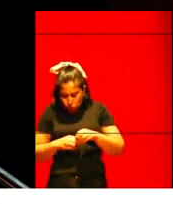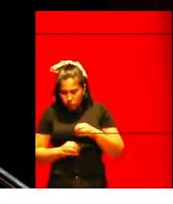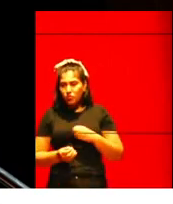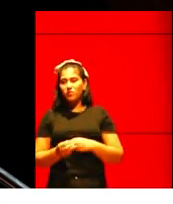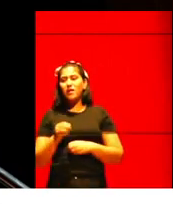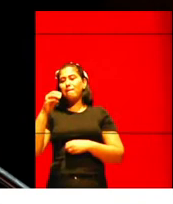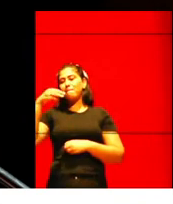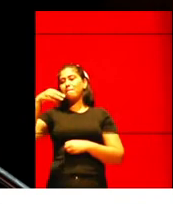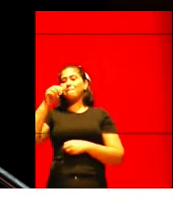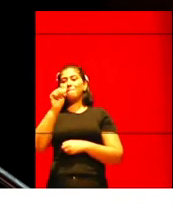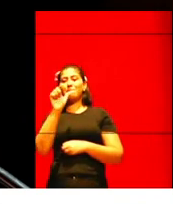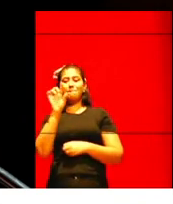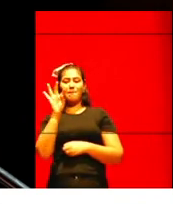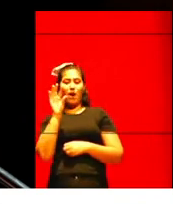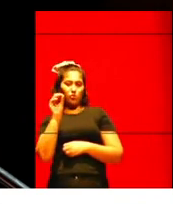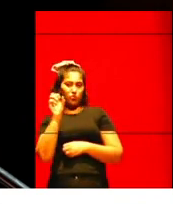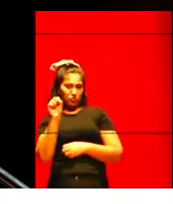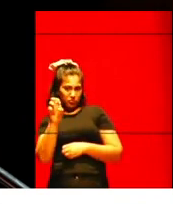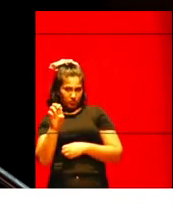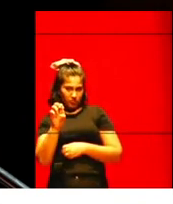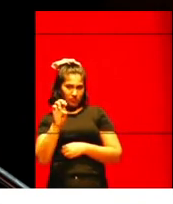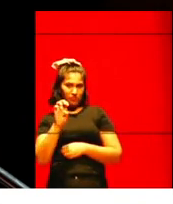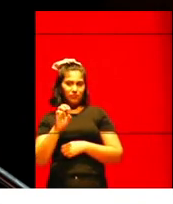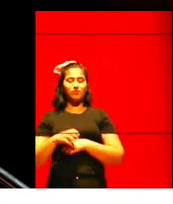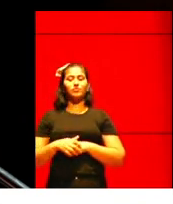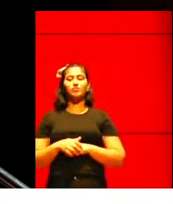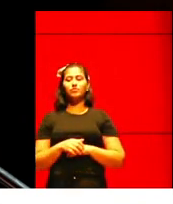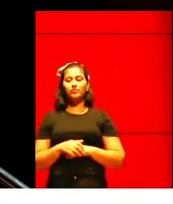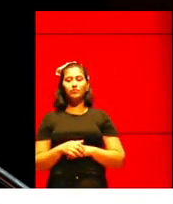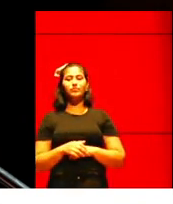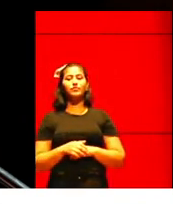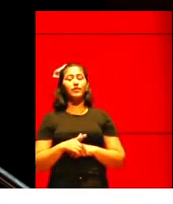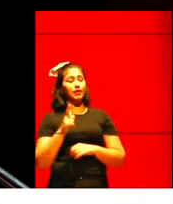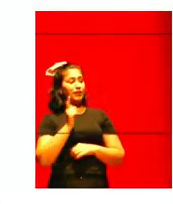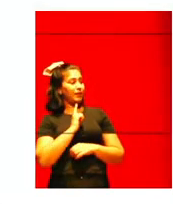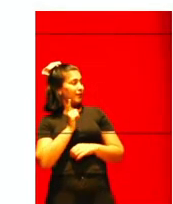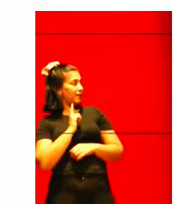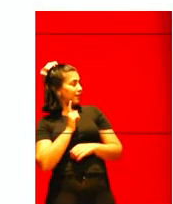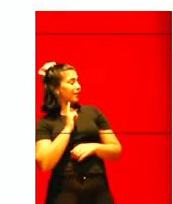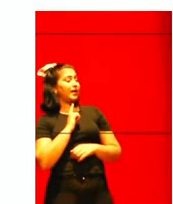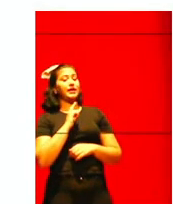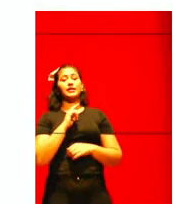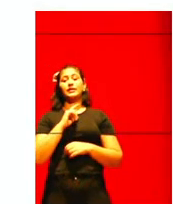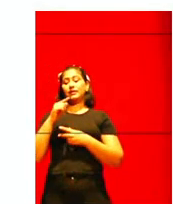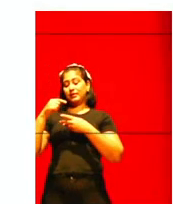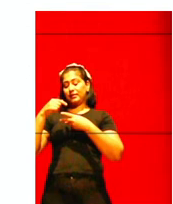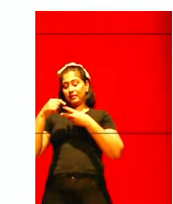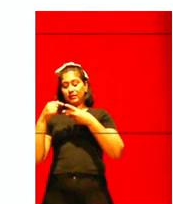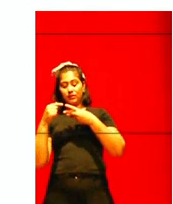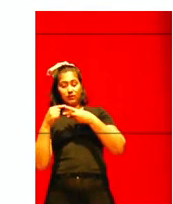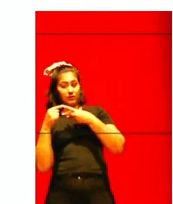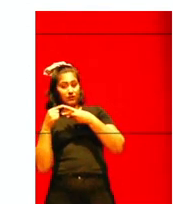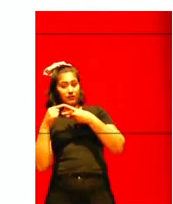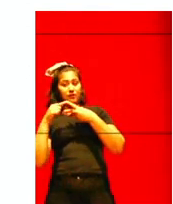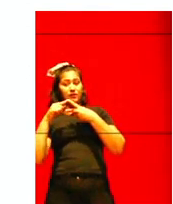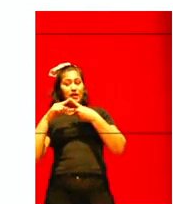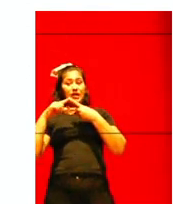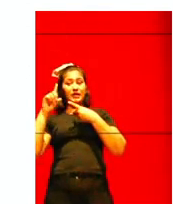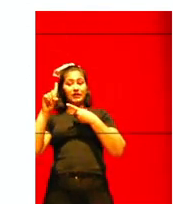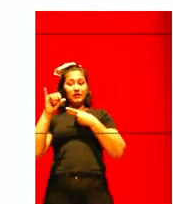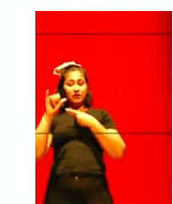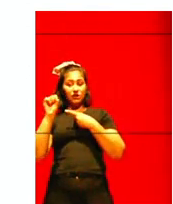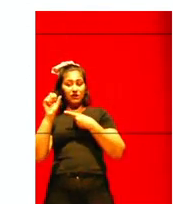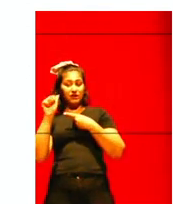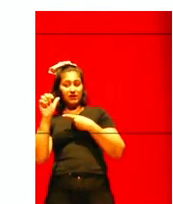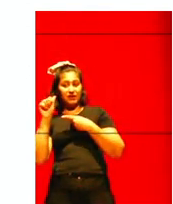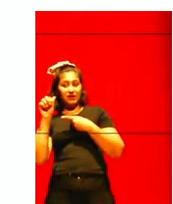maltose, certo? Então, nós temos aí os oligossacarídeos, os principais são os disacarídeos, nós temos